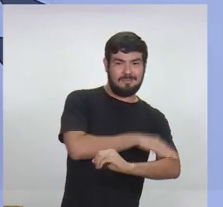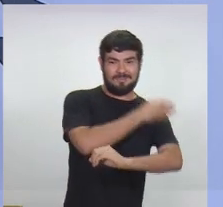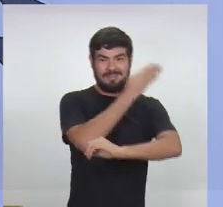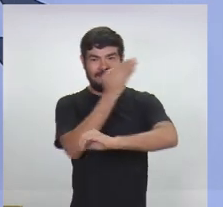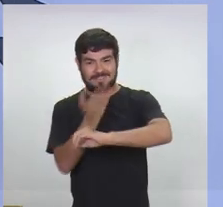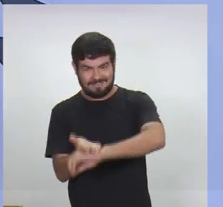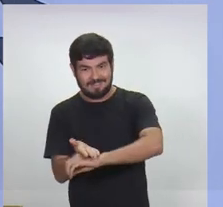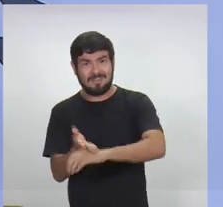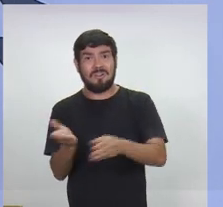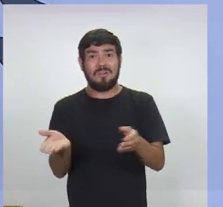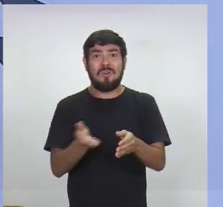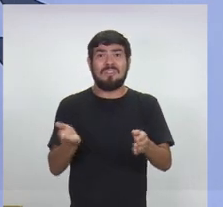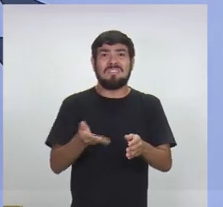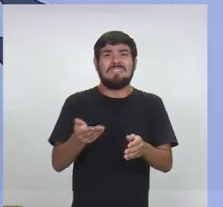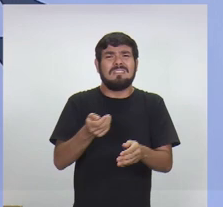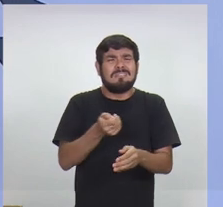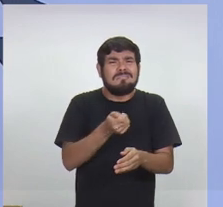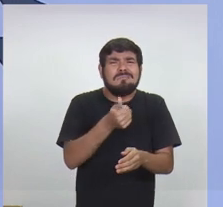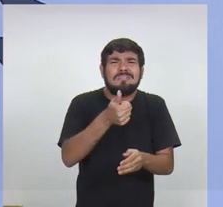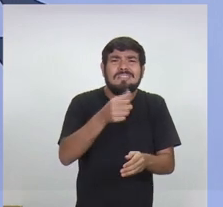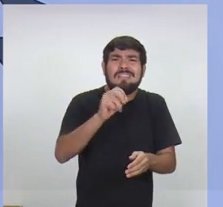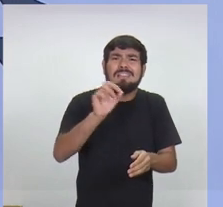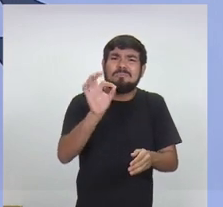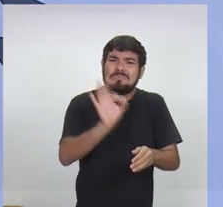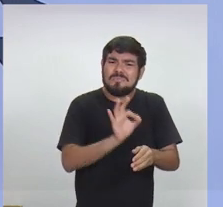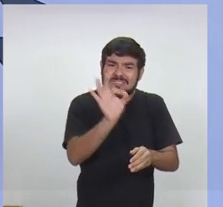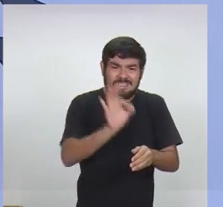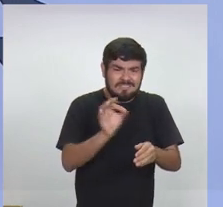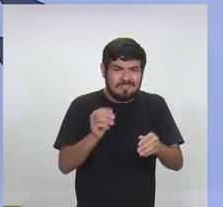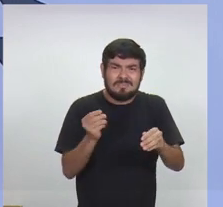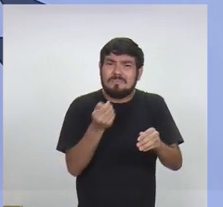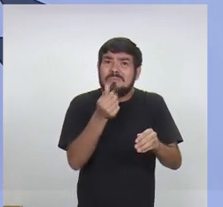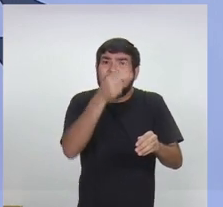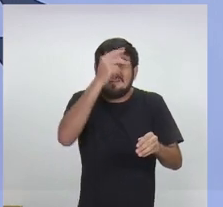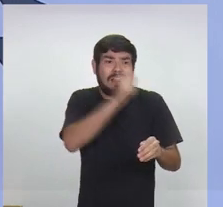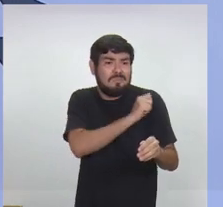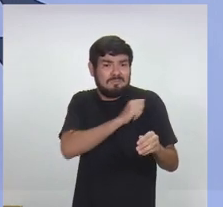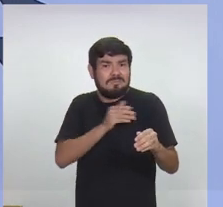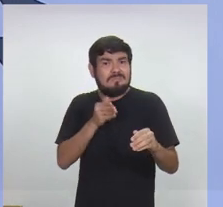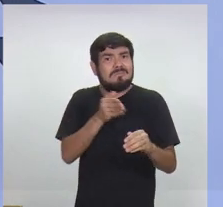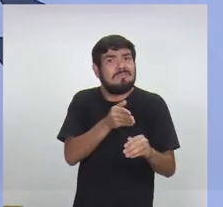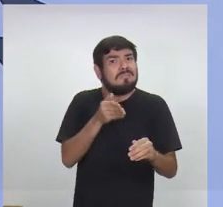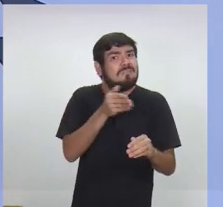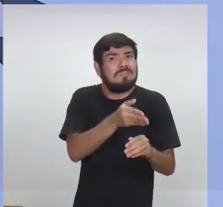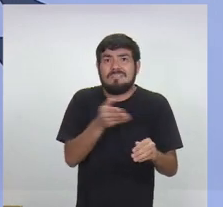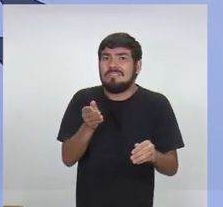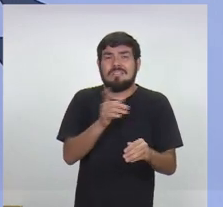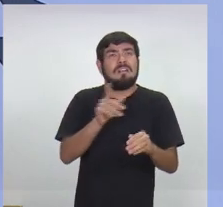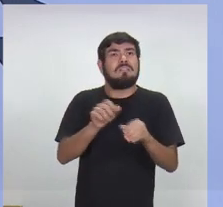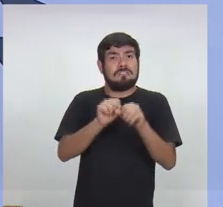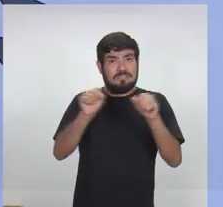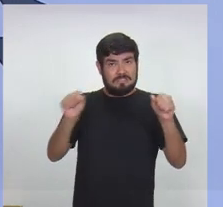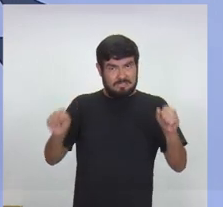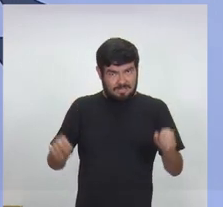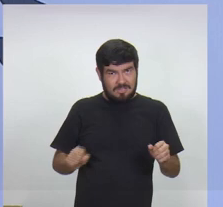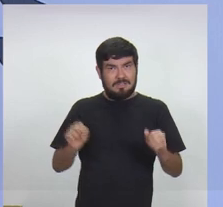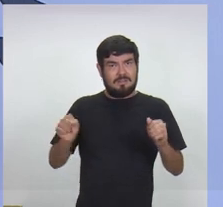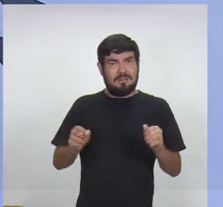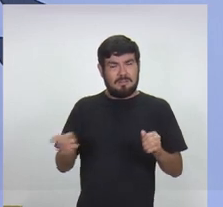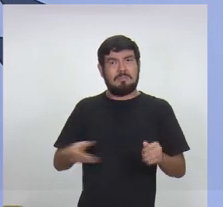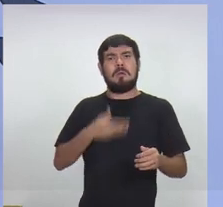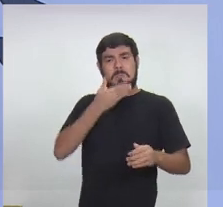hoje menos de 10% dos alunos estão inseridos nesse processo e um processo um sistema que tem dado um resultado muito